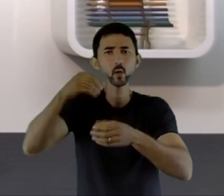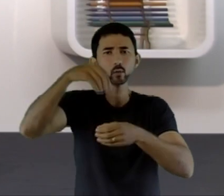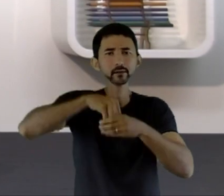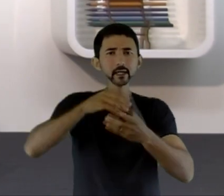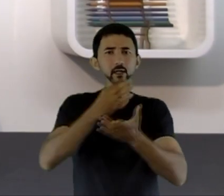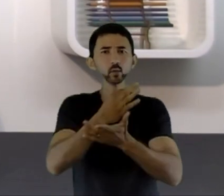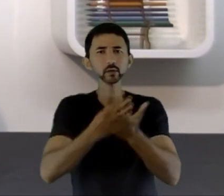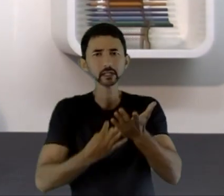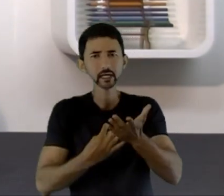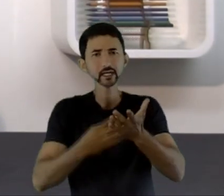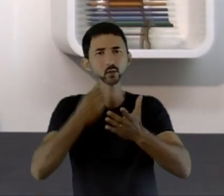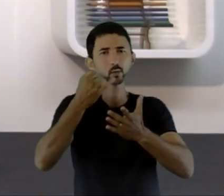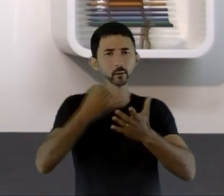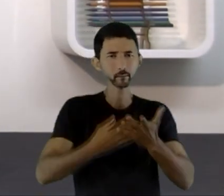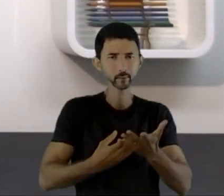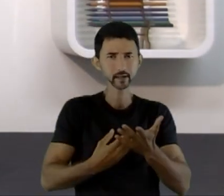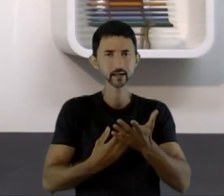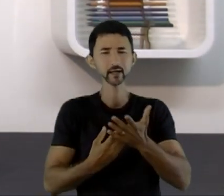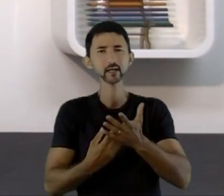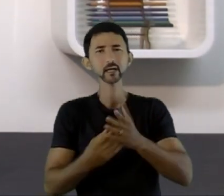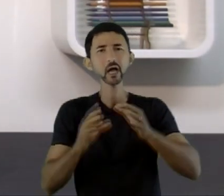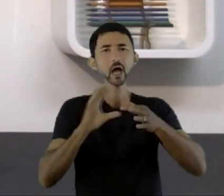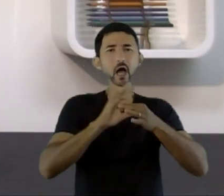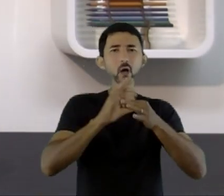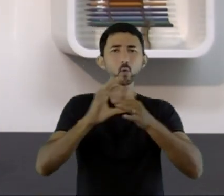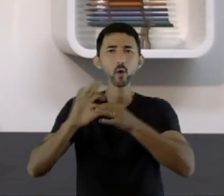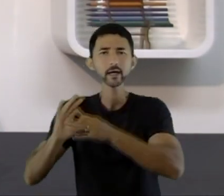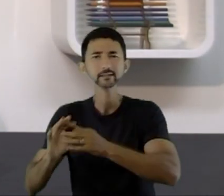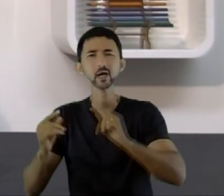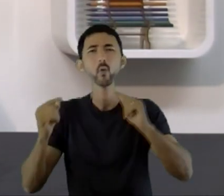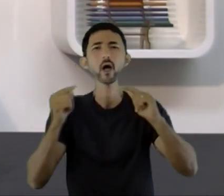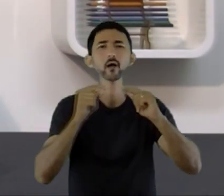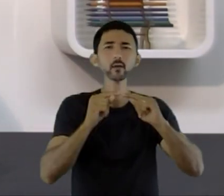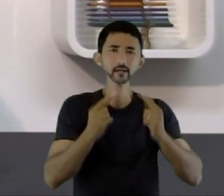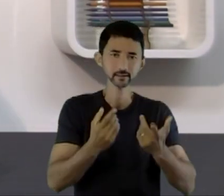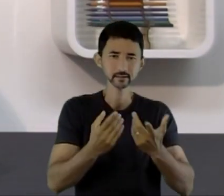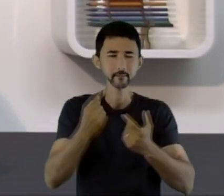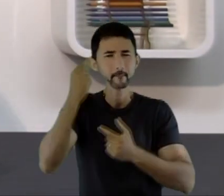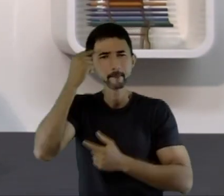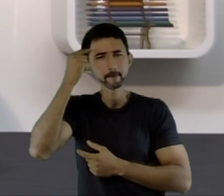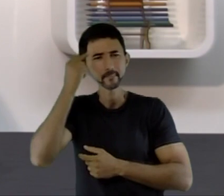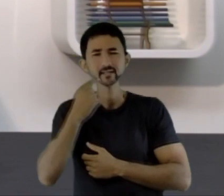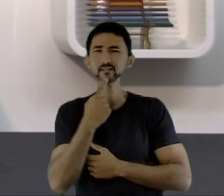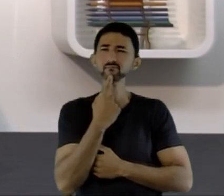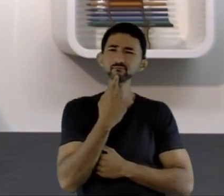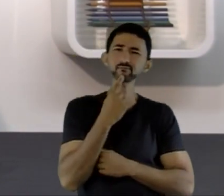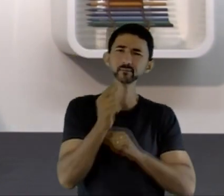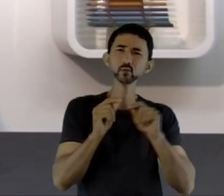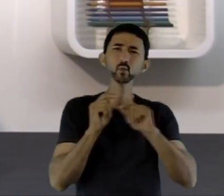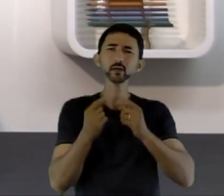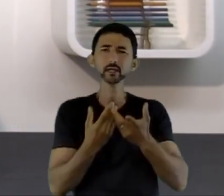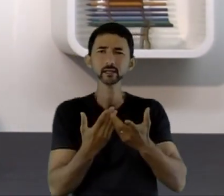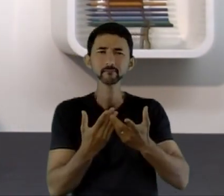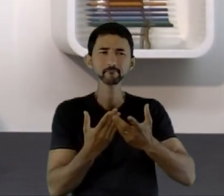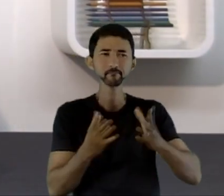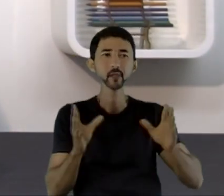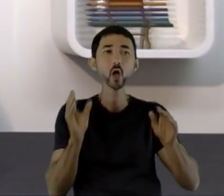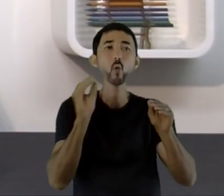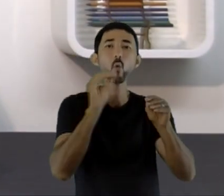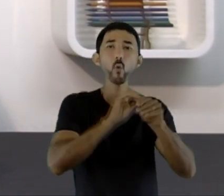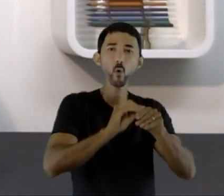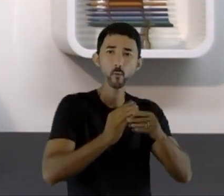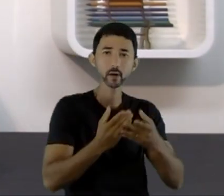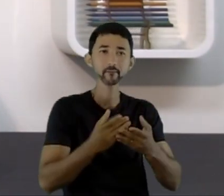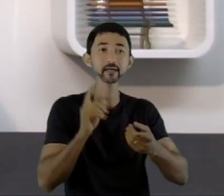dentro do texto que dizem respeito à coesão e à coerência, você está pensando a respeito do que a gente chama de